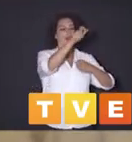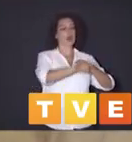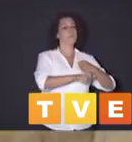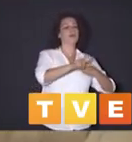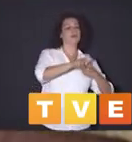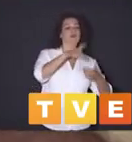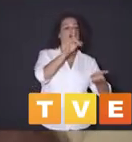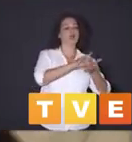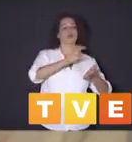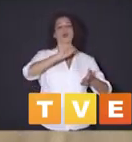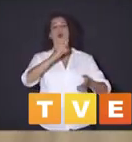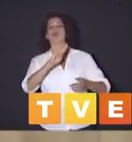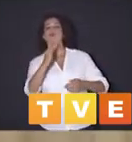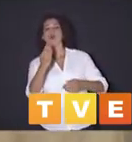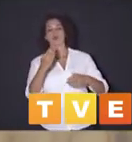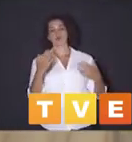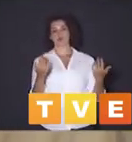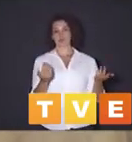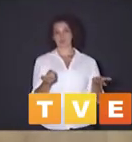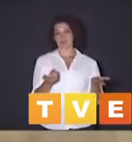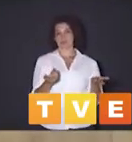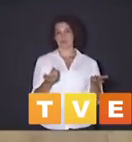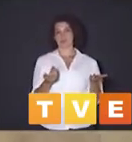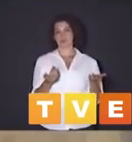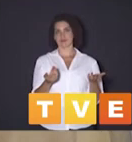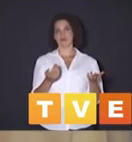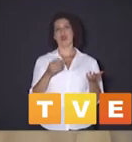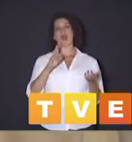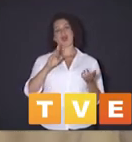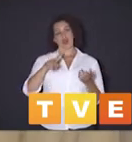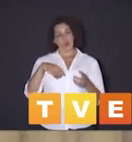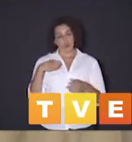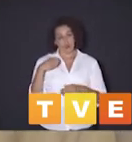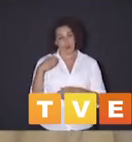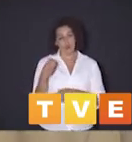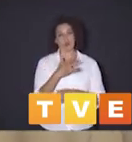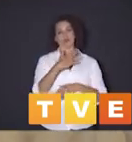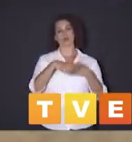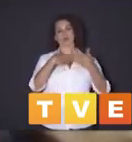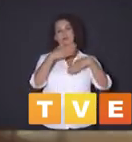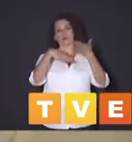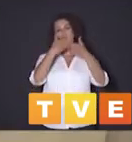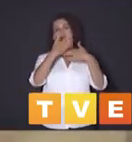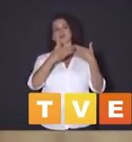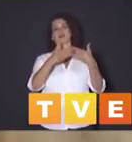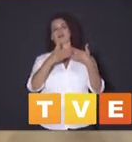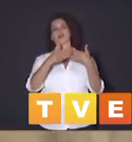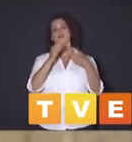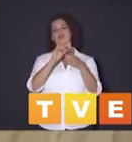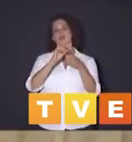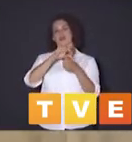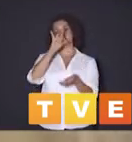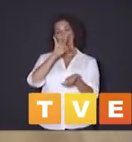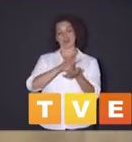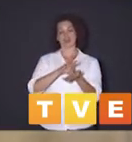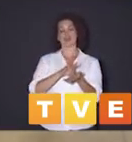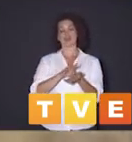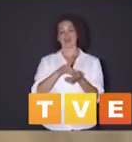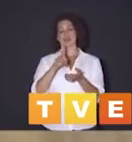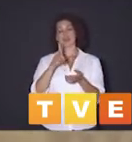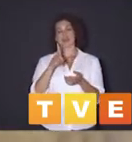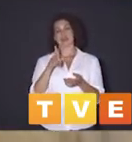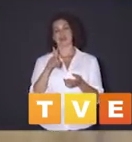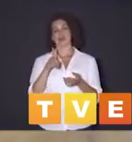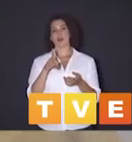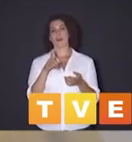o novo processo de construção das verdades é que foi fundamental por exemplo na eleição americana